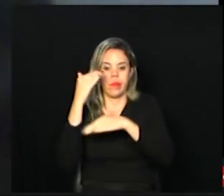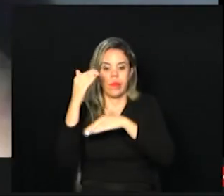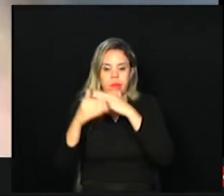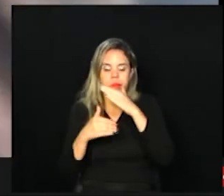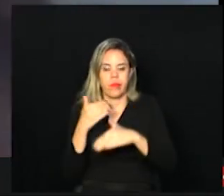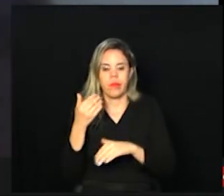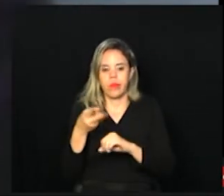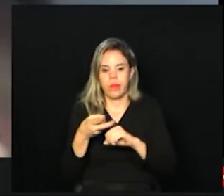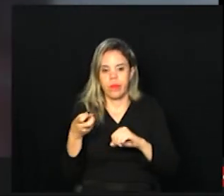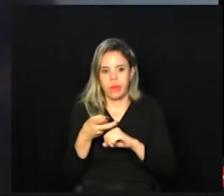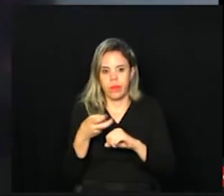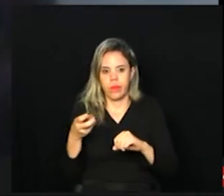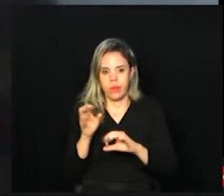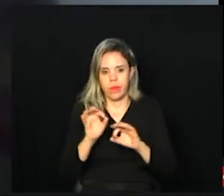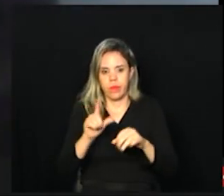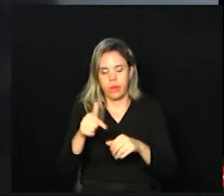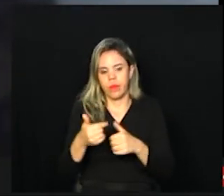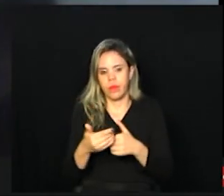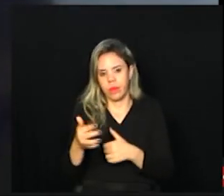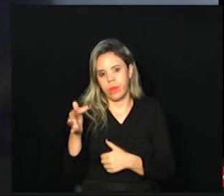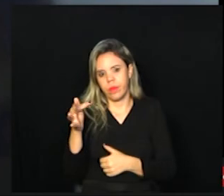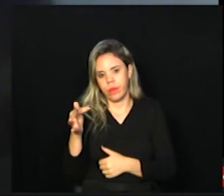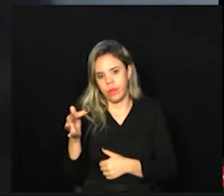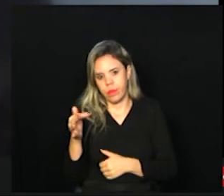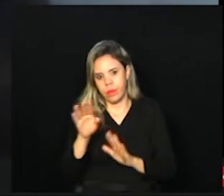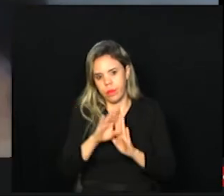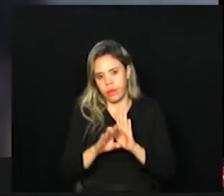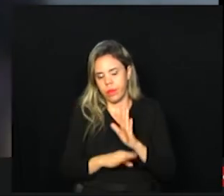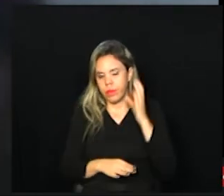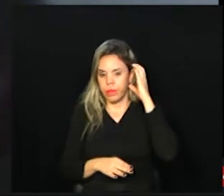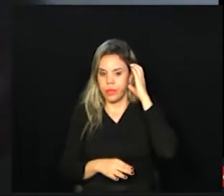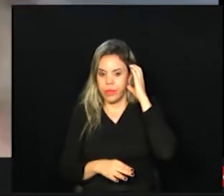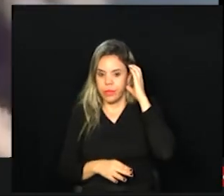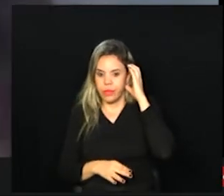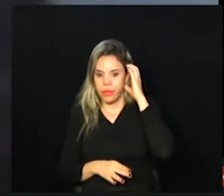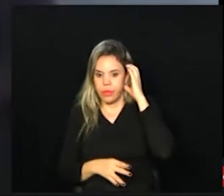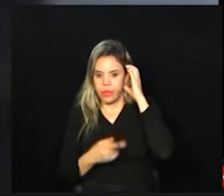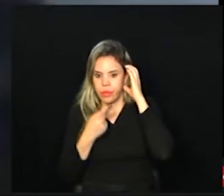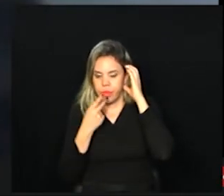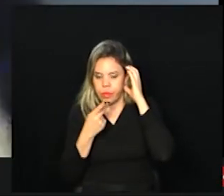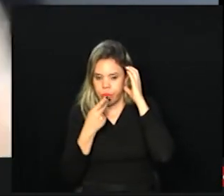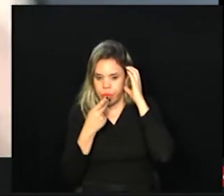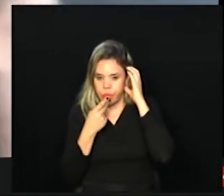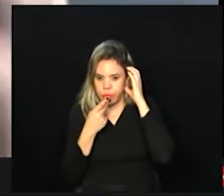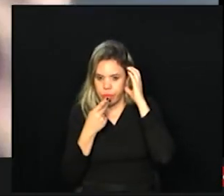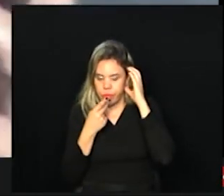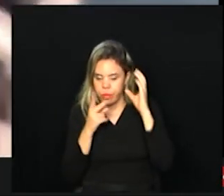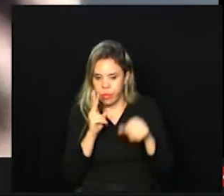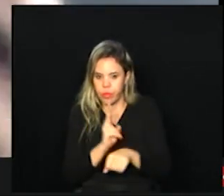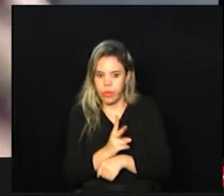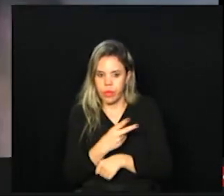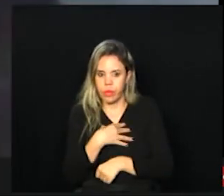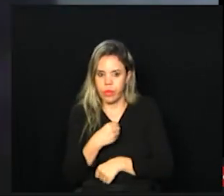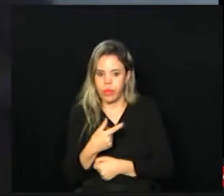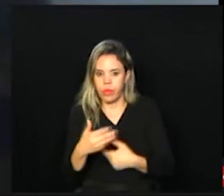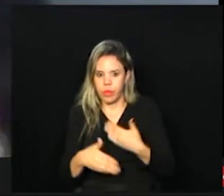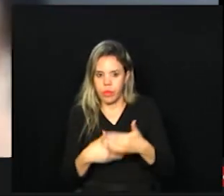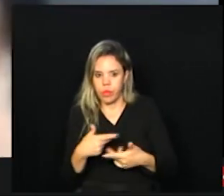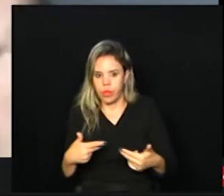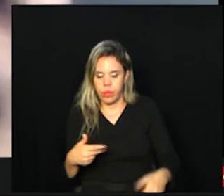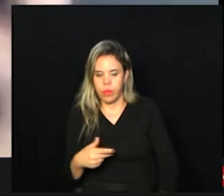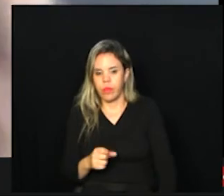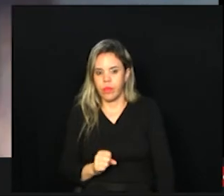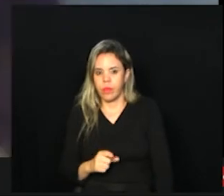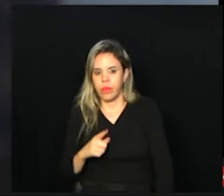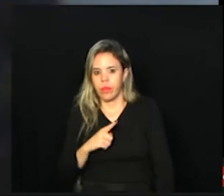podcast, e aí, um pouquinho mais para frente, um programa de rádio onde a gente possa falar de maternagem, onde a gente possa falar das questões do cotidiano, que a gente possa falar